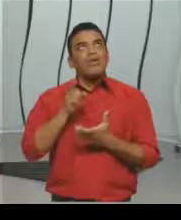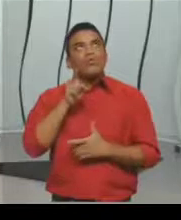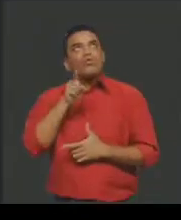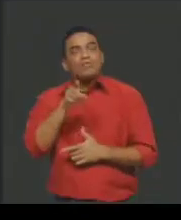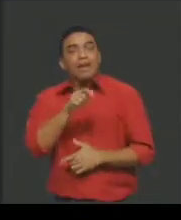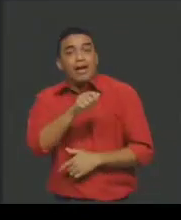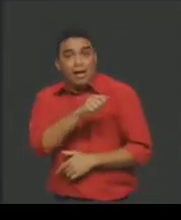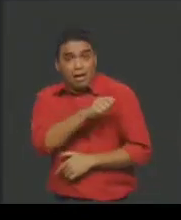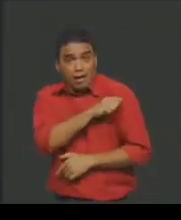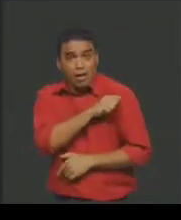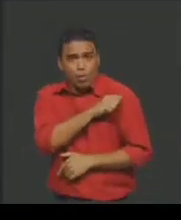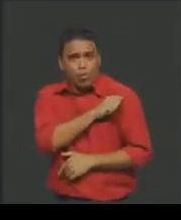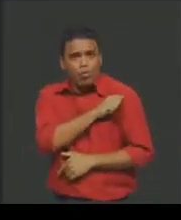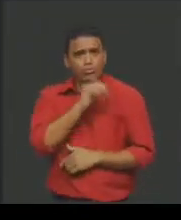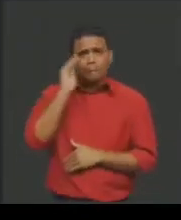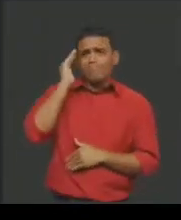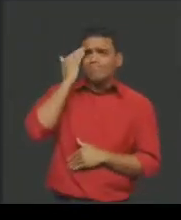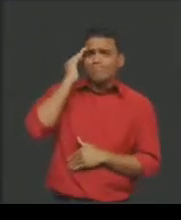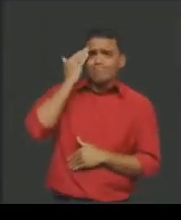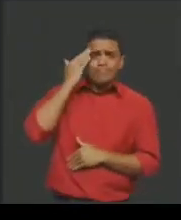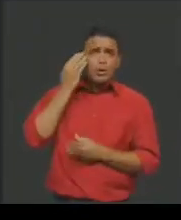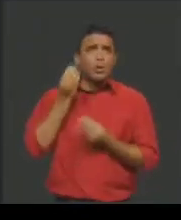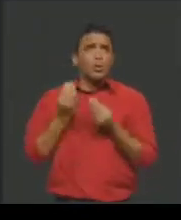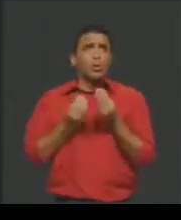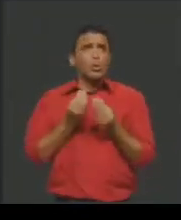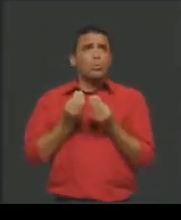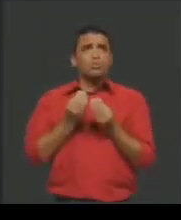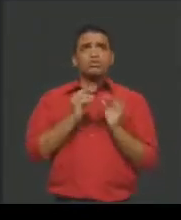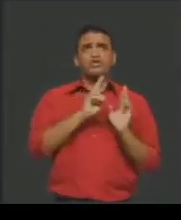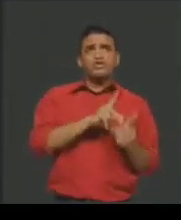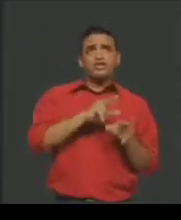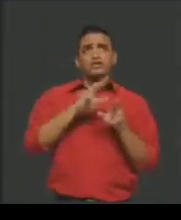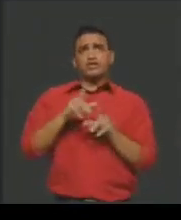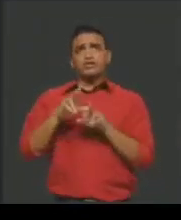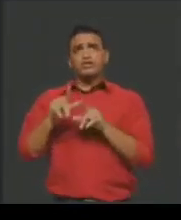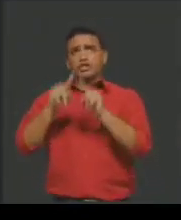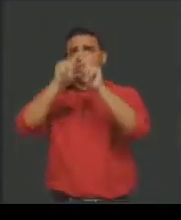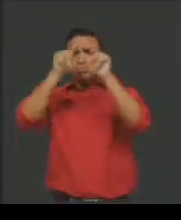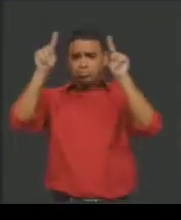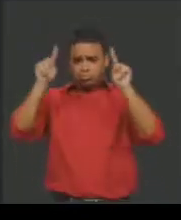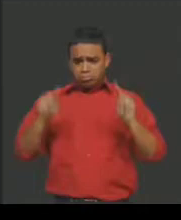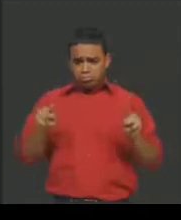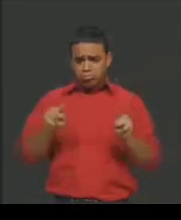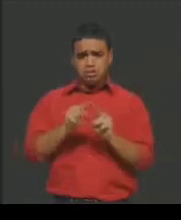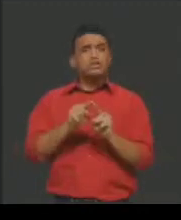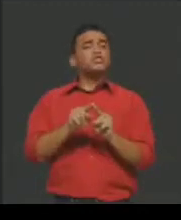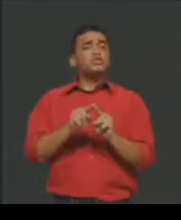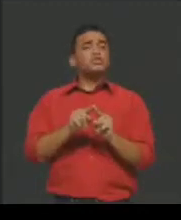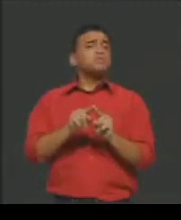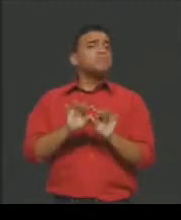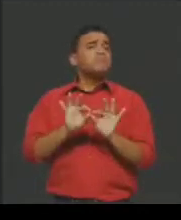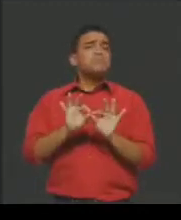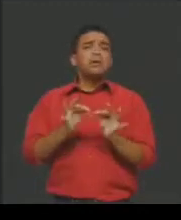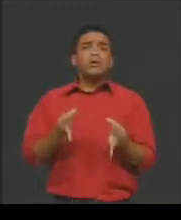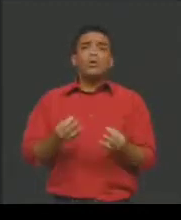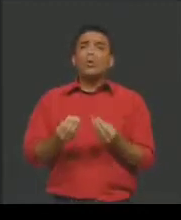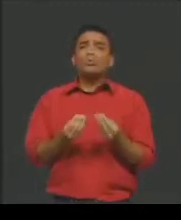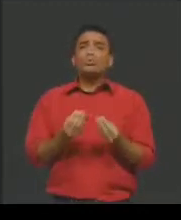conseguisse compreender quais são as diferentes organizações de um circuito elétrico simples.